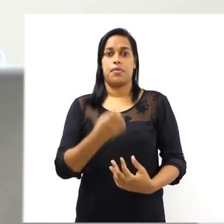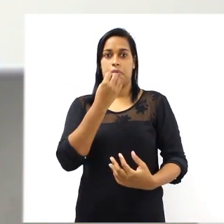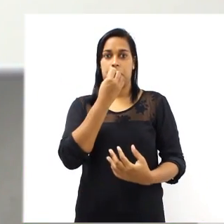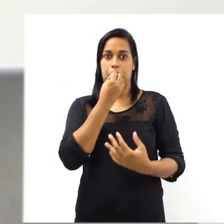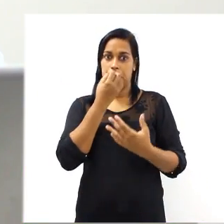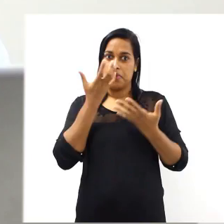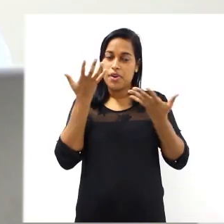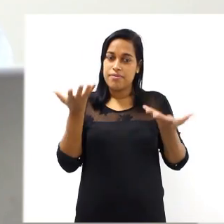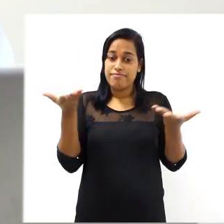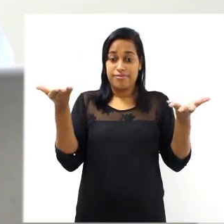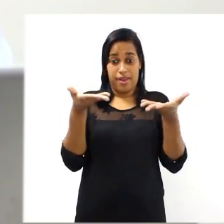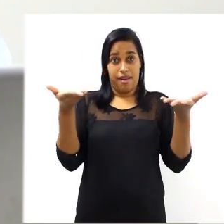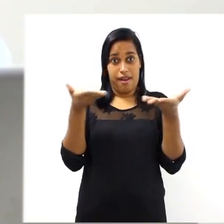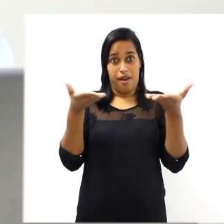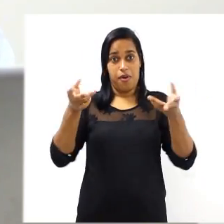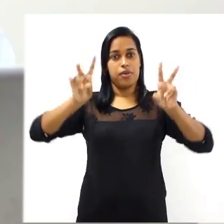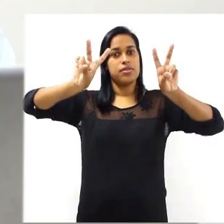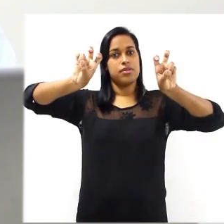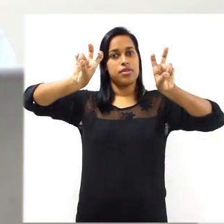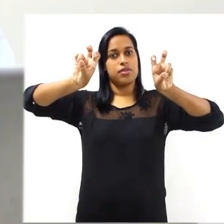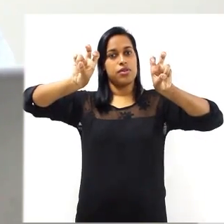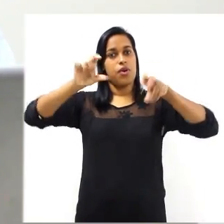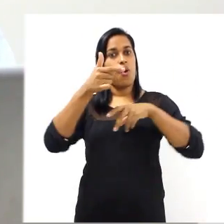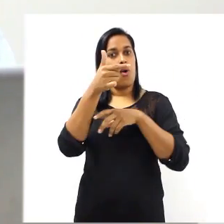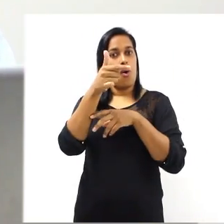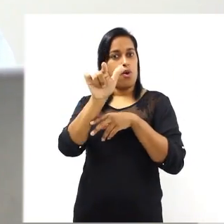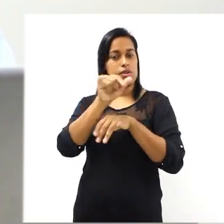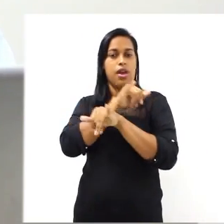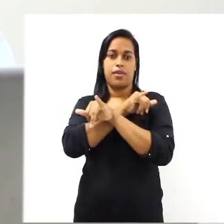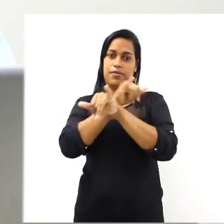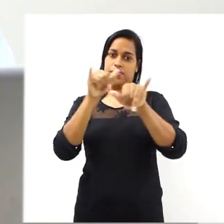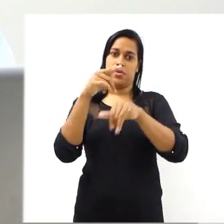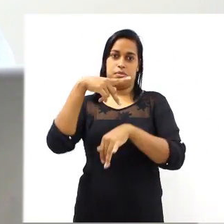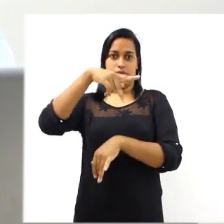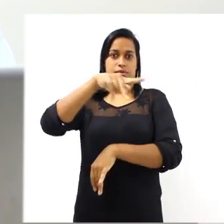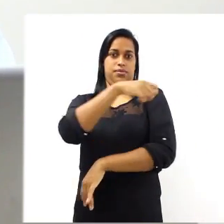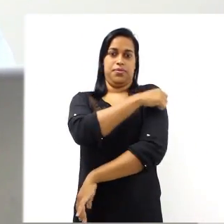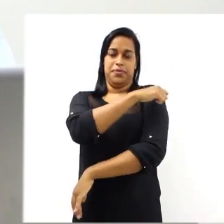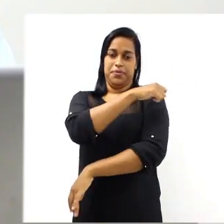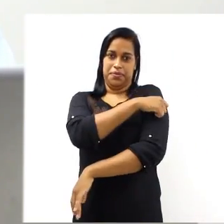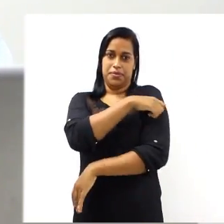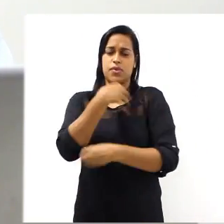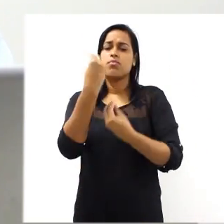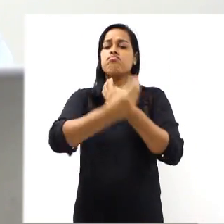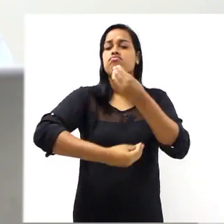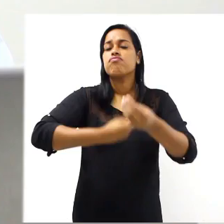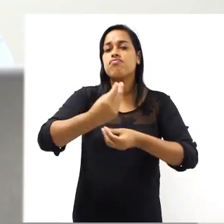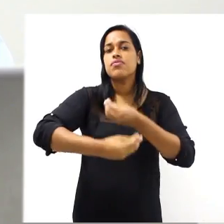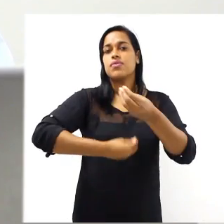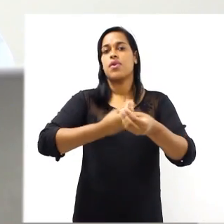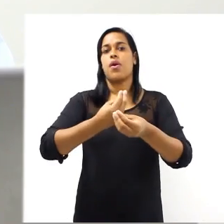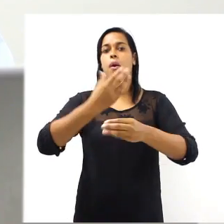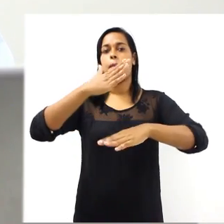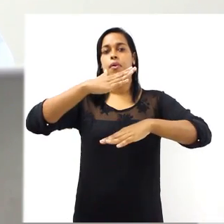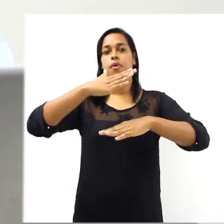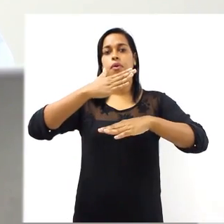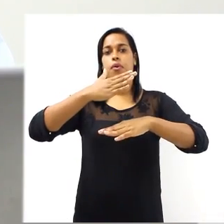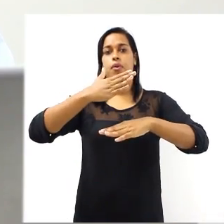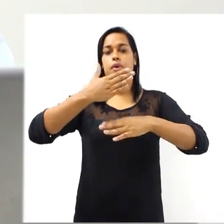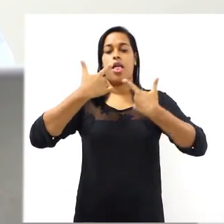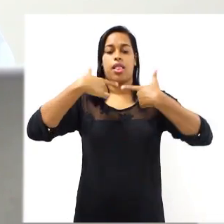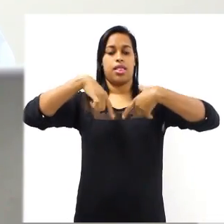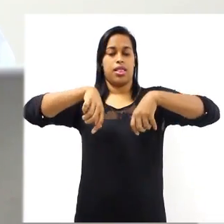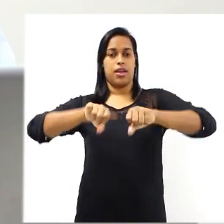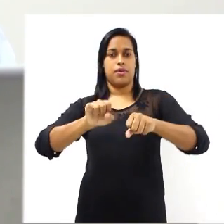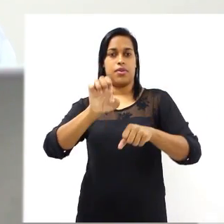Bom, vamos entrar agora mais em detalhes o que é como funciona a linguagem